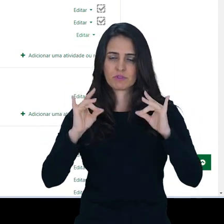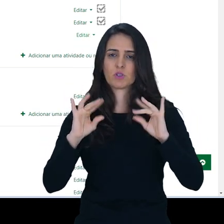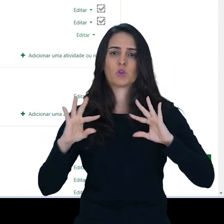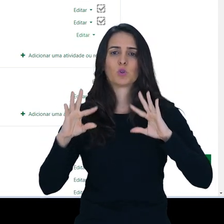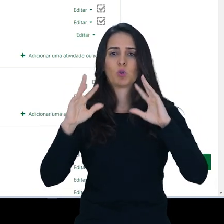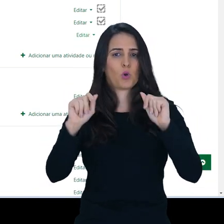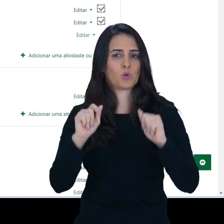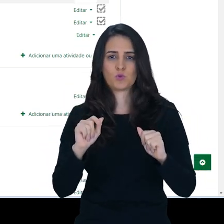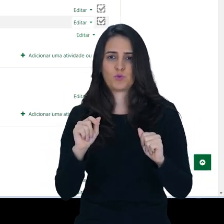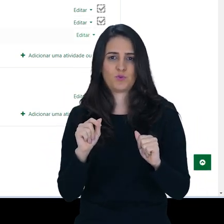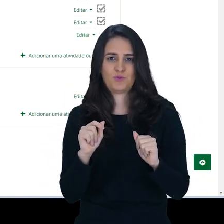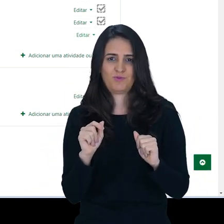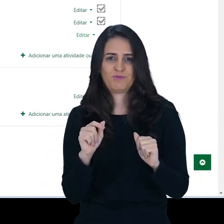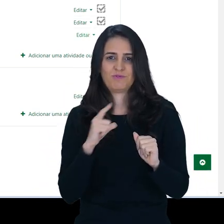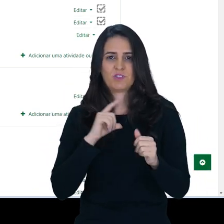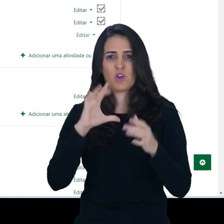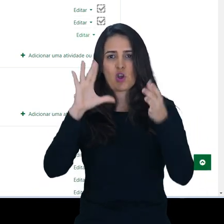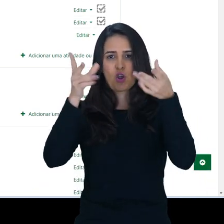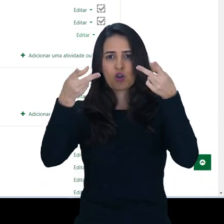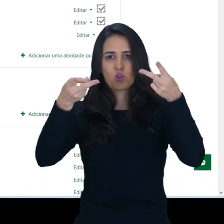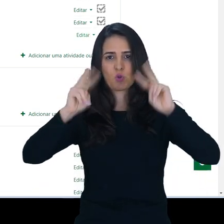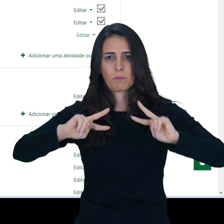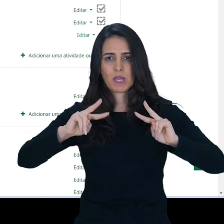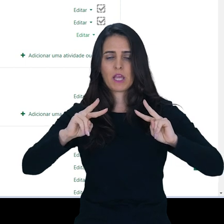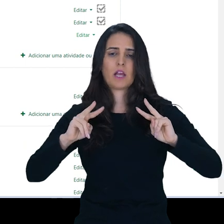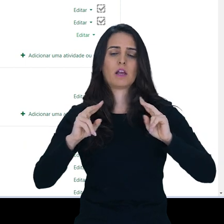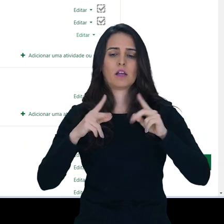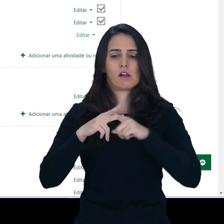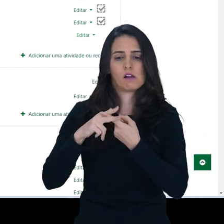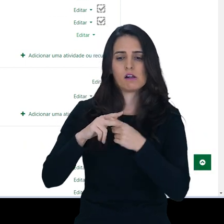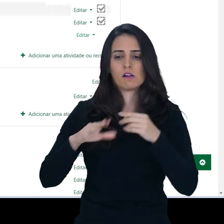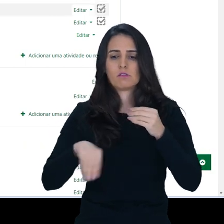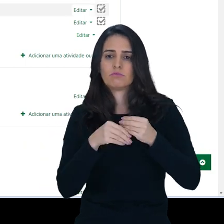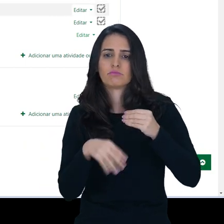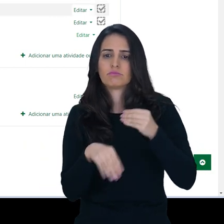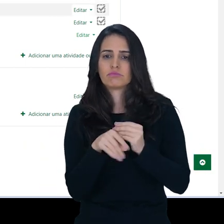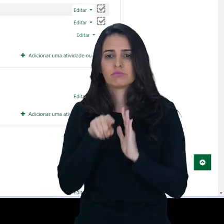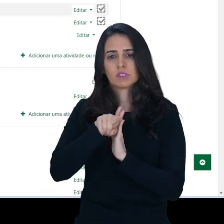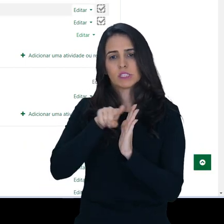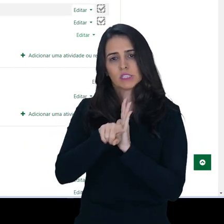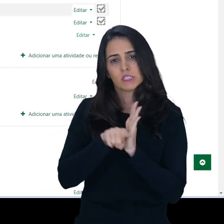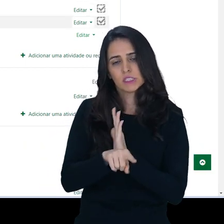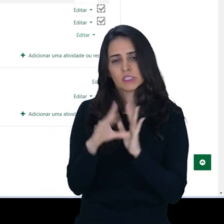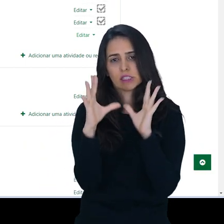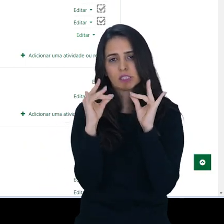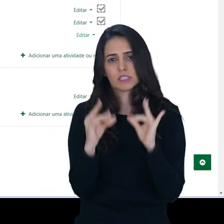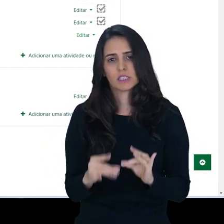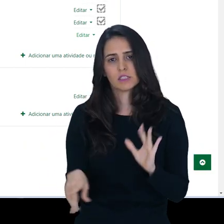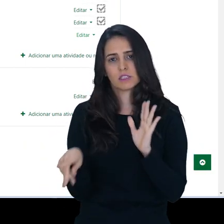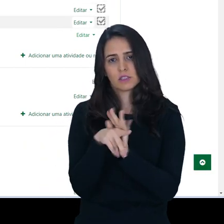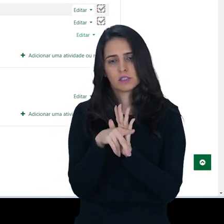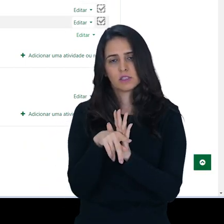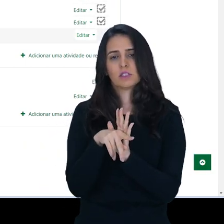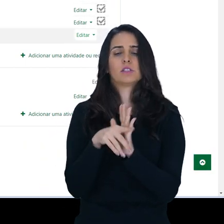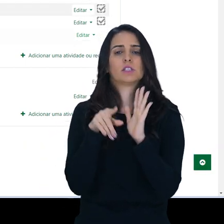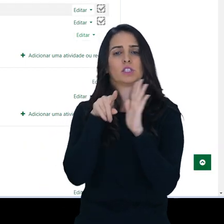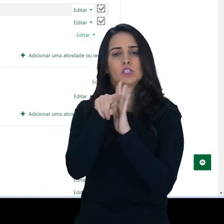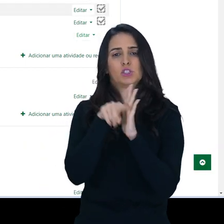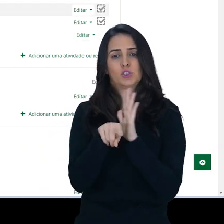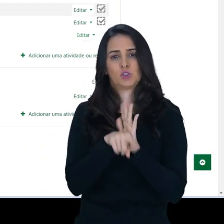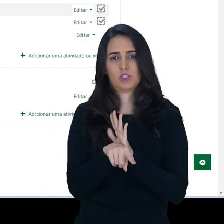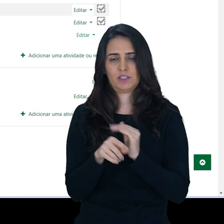questionários, por exemplo, e depois acrescentar as questões ou as especificidades desse